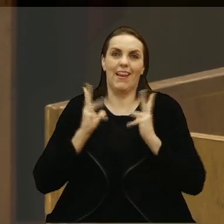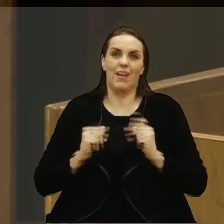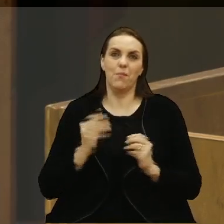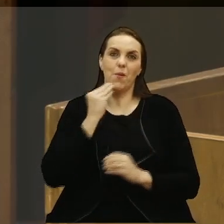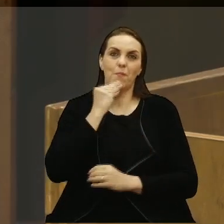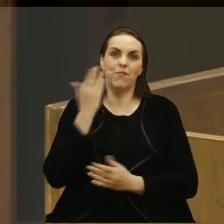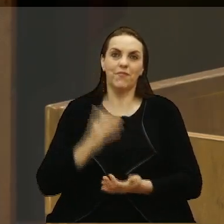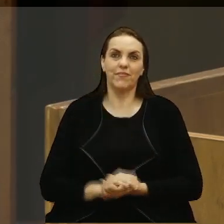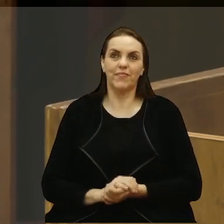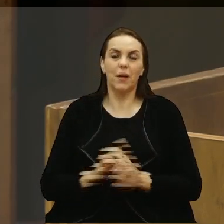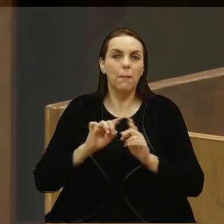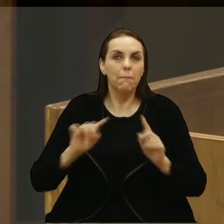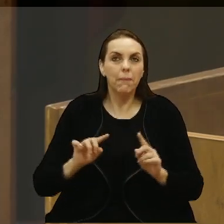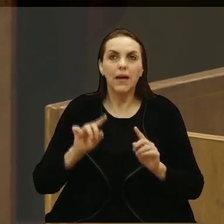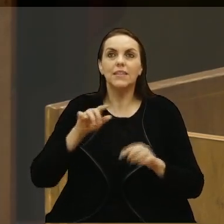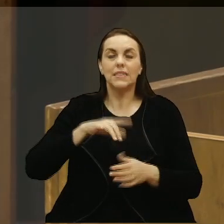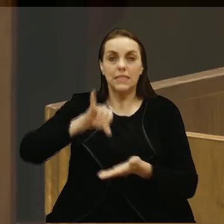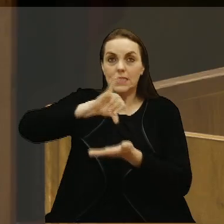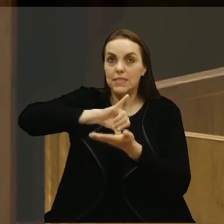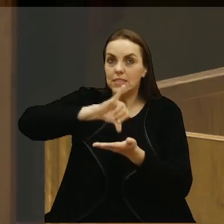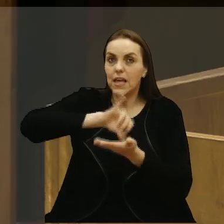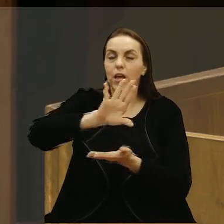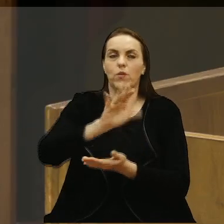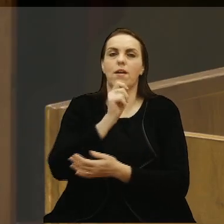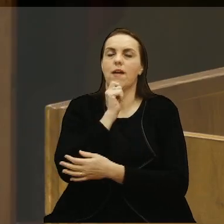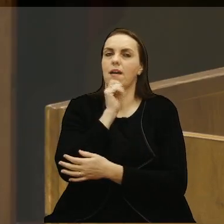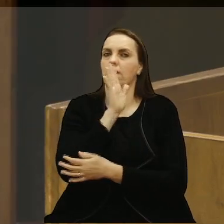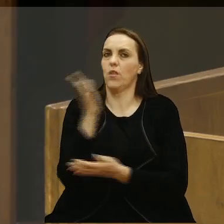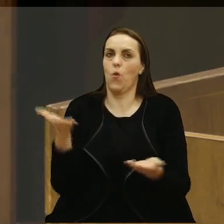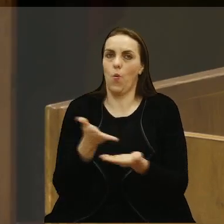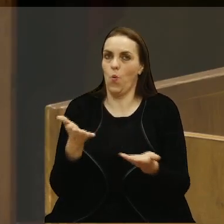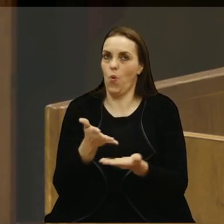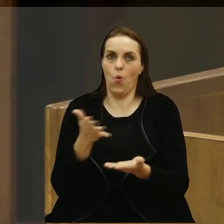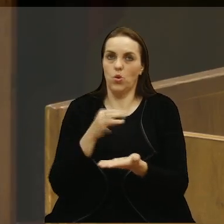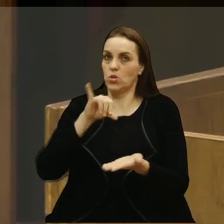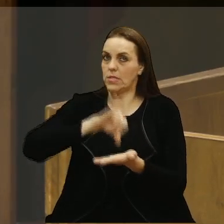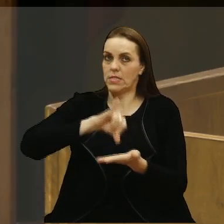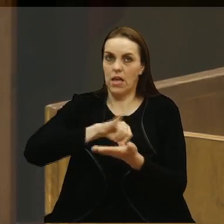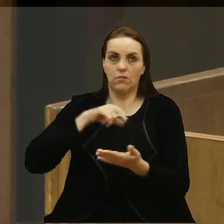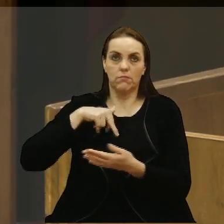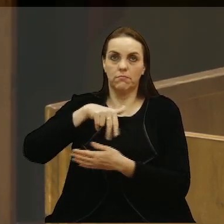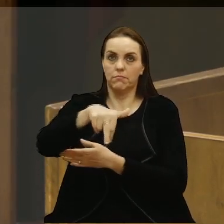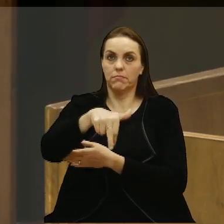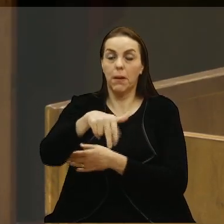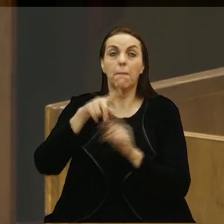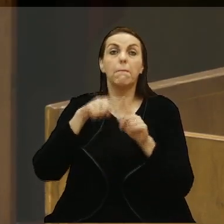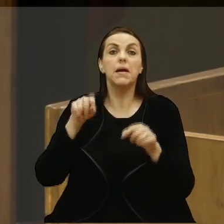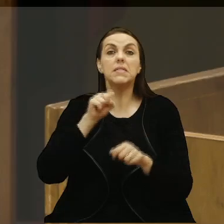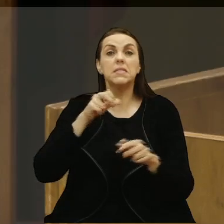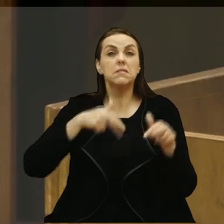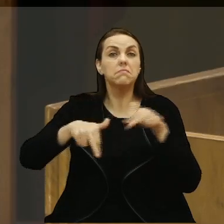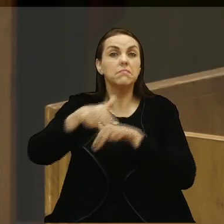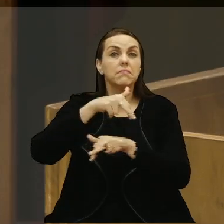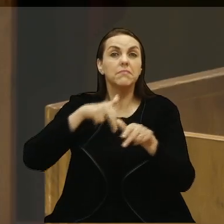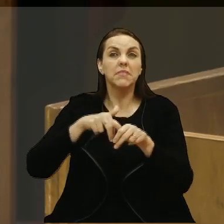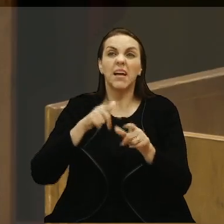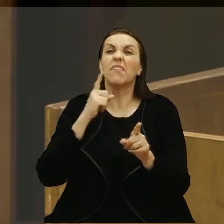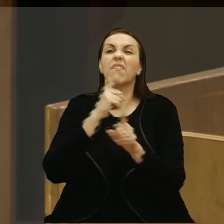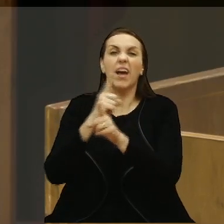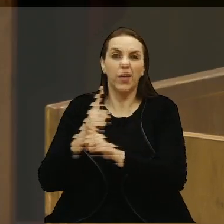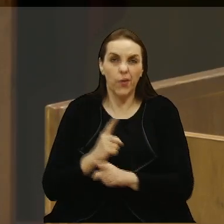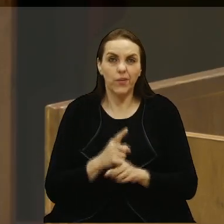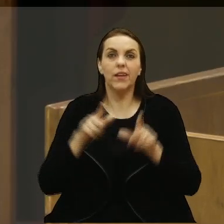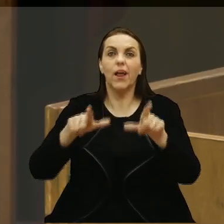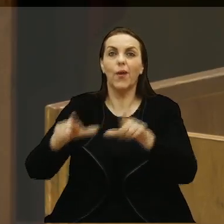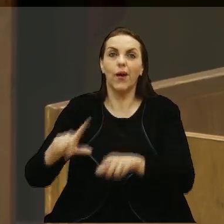Agora, no centro, eu não passei no centro hoje, Mas se der uma circulada no centro, vai achar lugar que está sujo. E